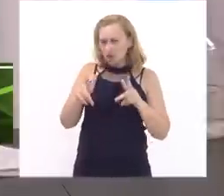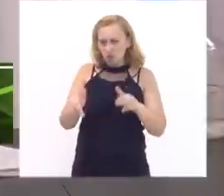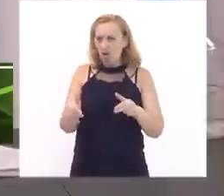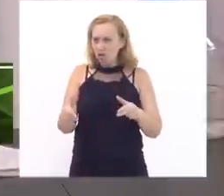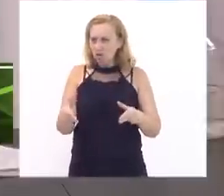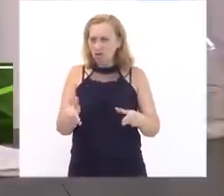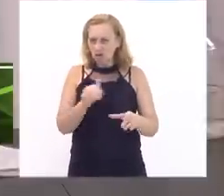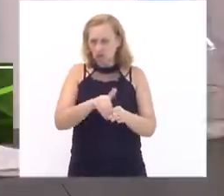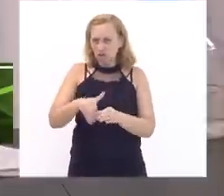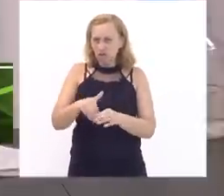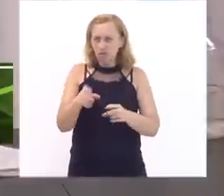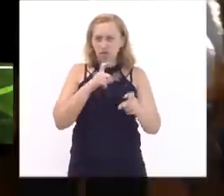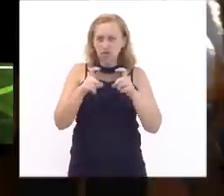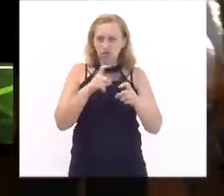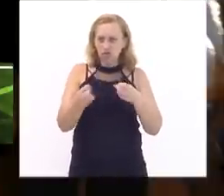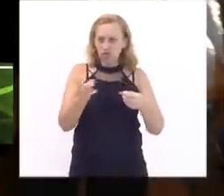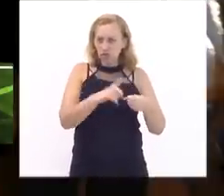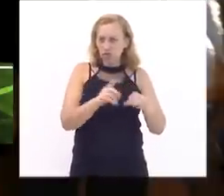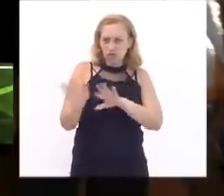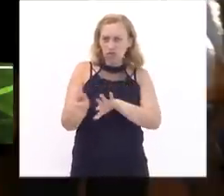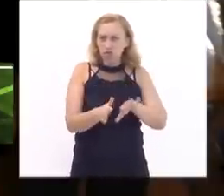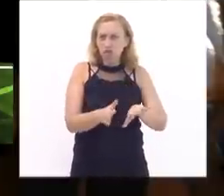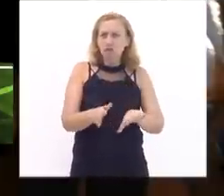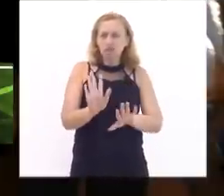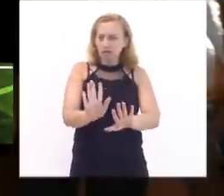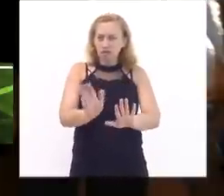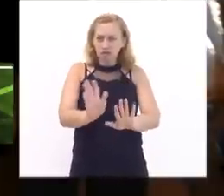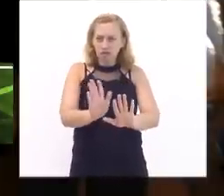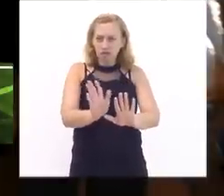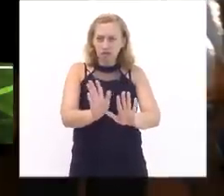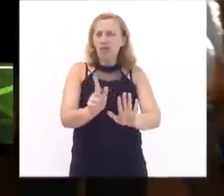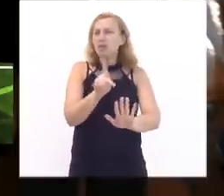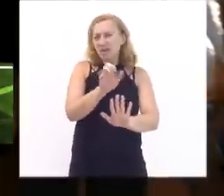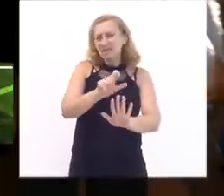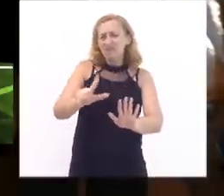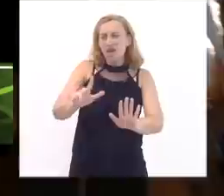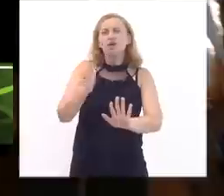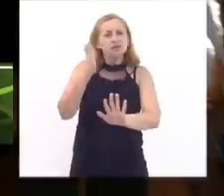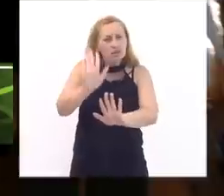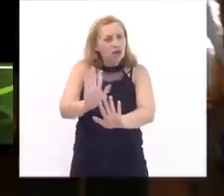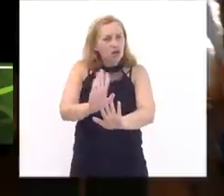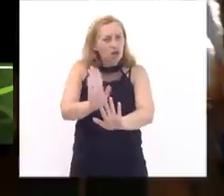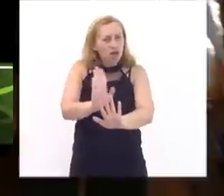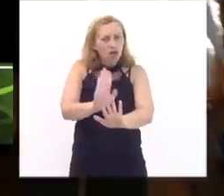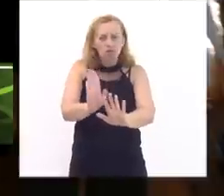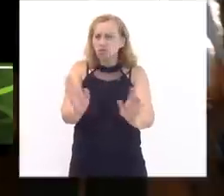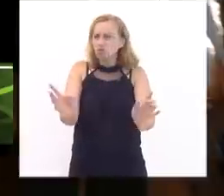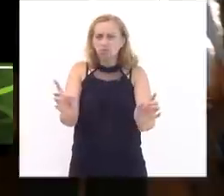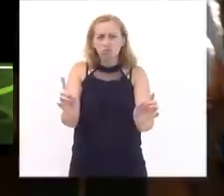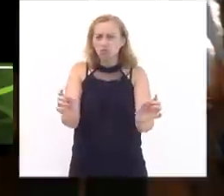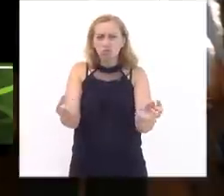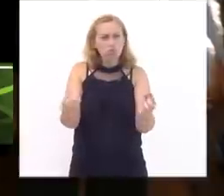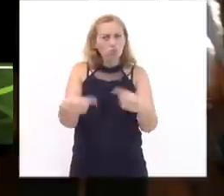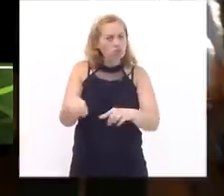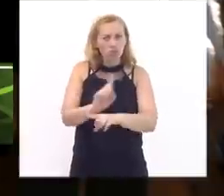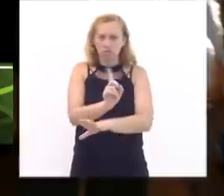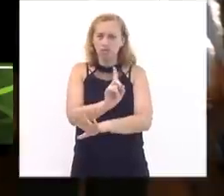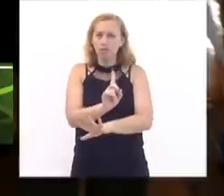gente. Olha só, presidente. Que é parcial, né? É parcial. Não, eu não vou discordar, não, senhor presidente.